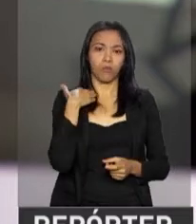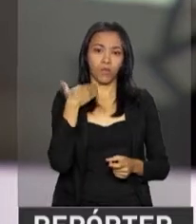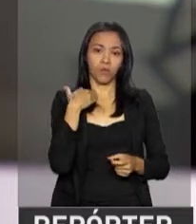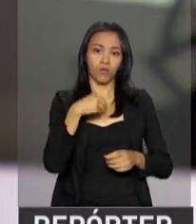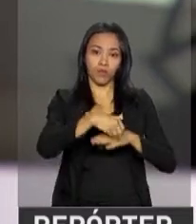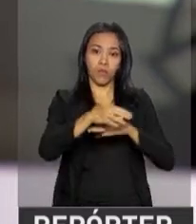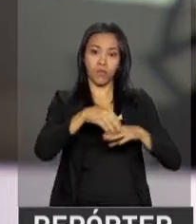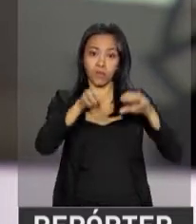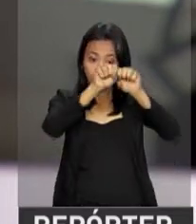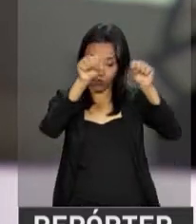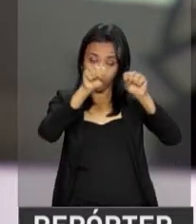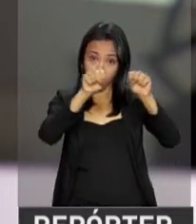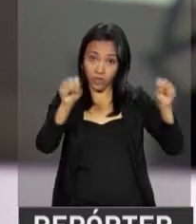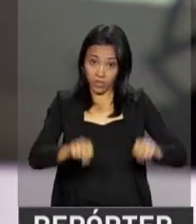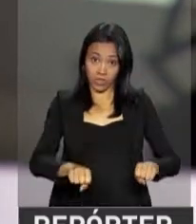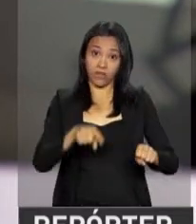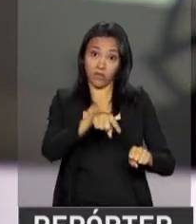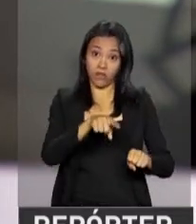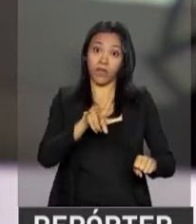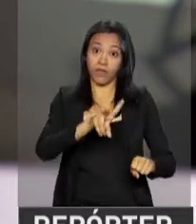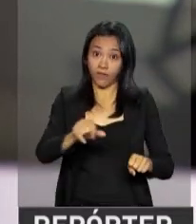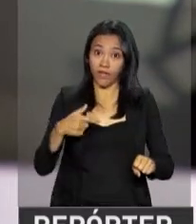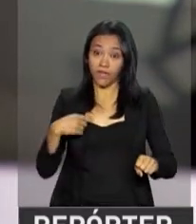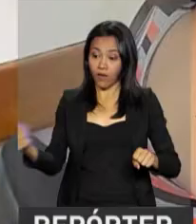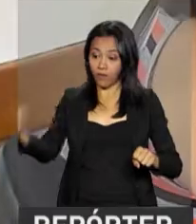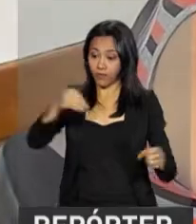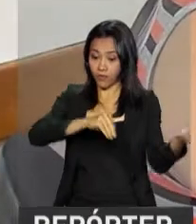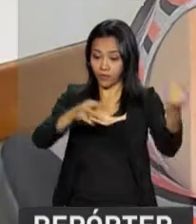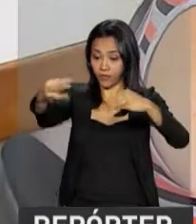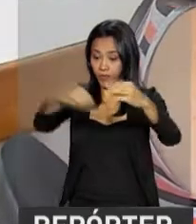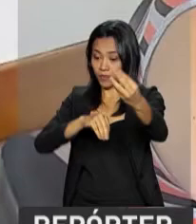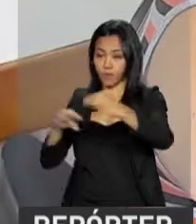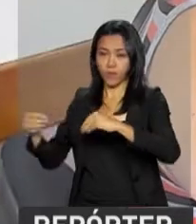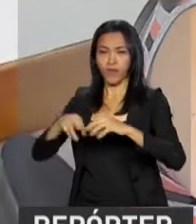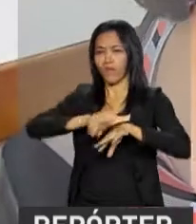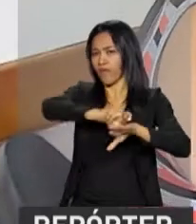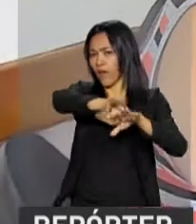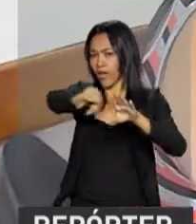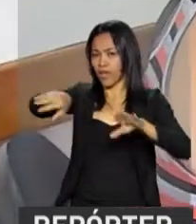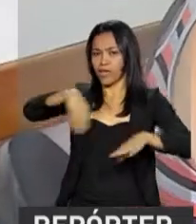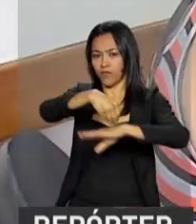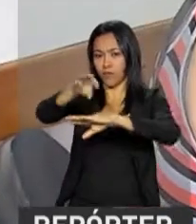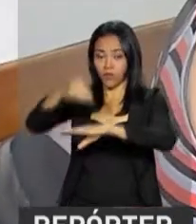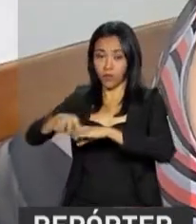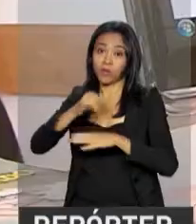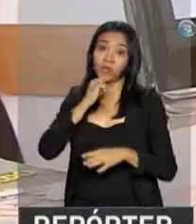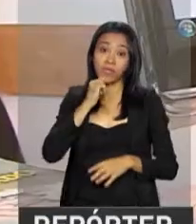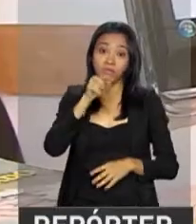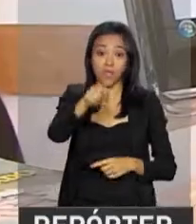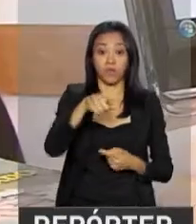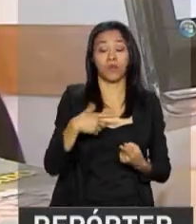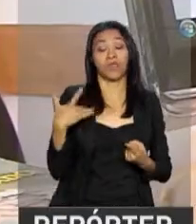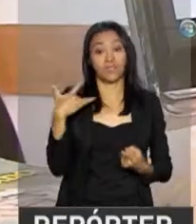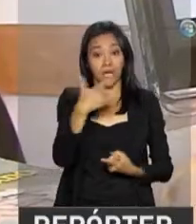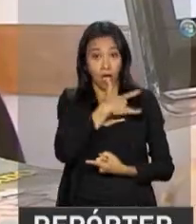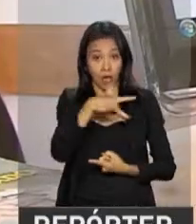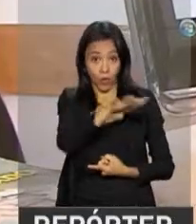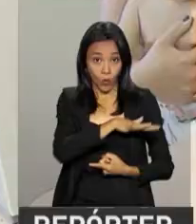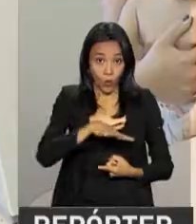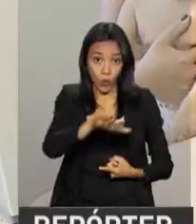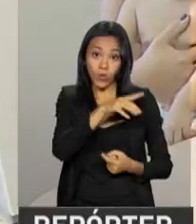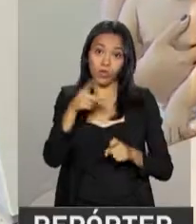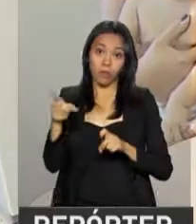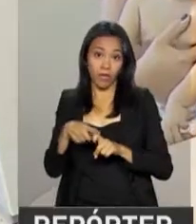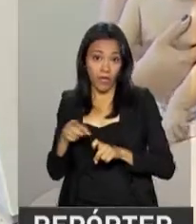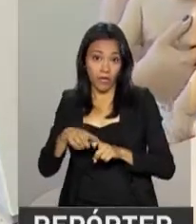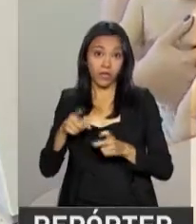que agora passa por um processo de integração na área de saúde médicos pacientes e gestores passam a contar